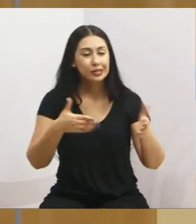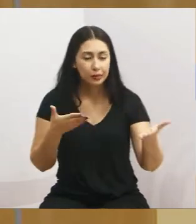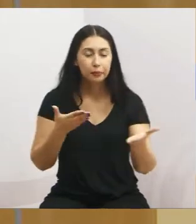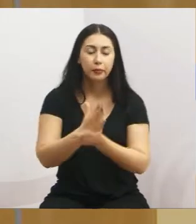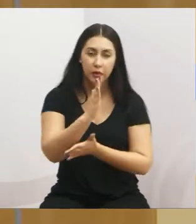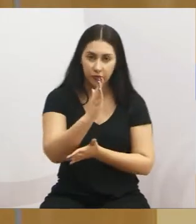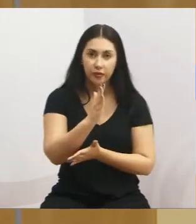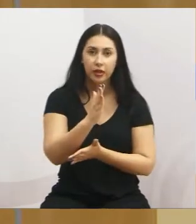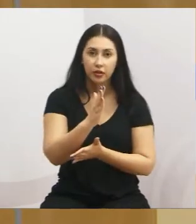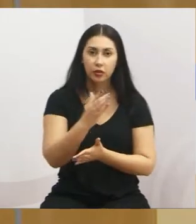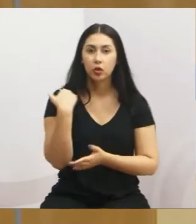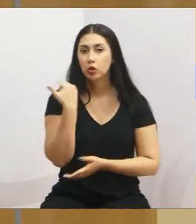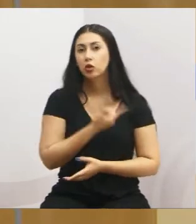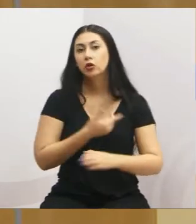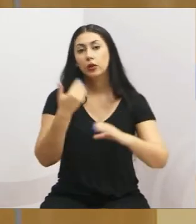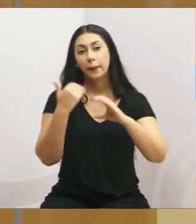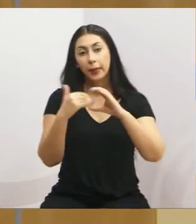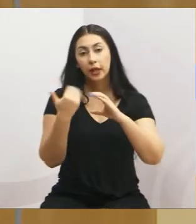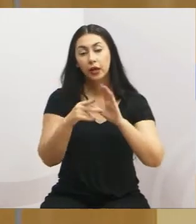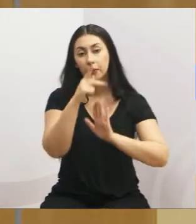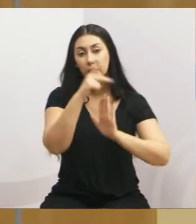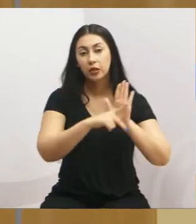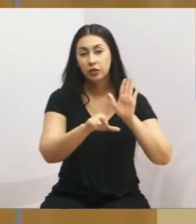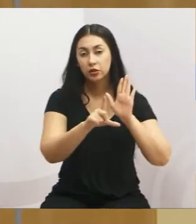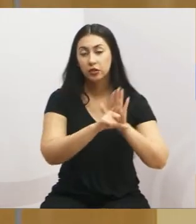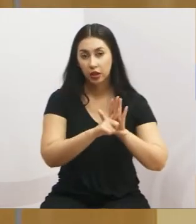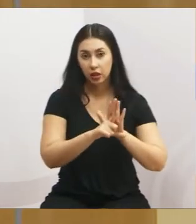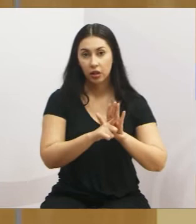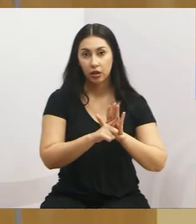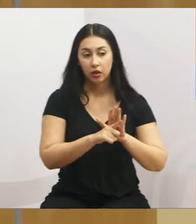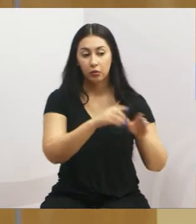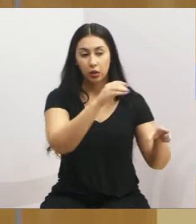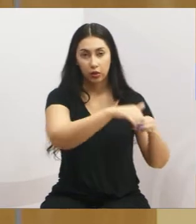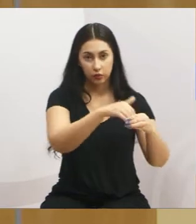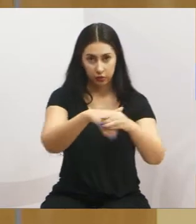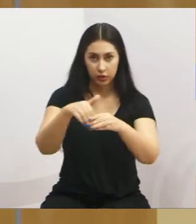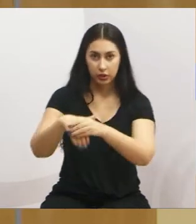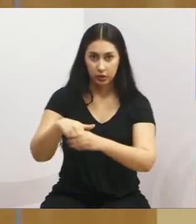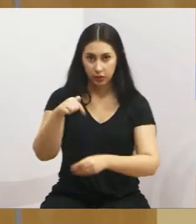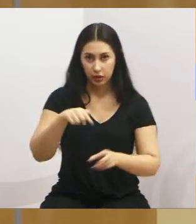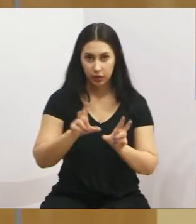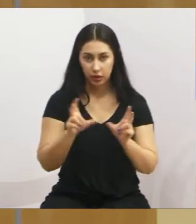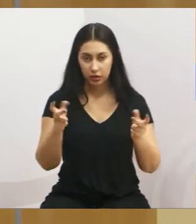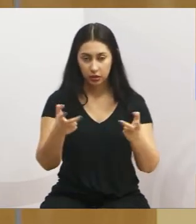objetivos, encaminhamos o projeto de lei para apreciação e aprovação dessa Casa Legislativa.